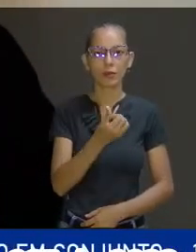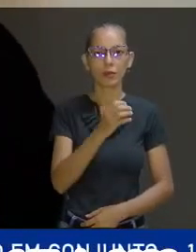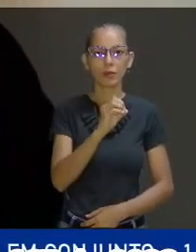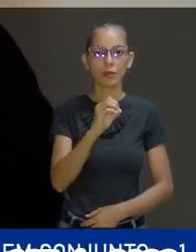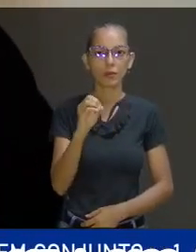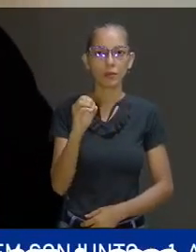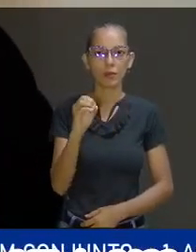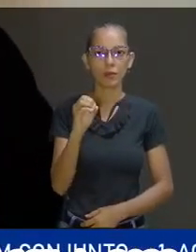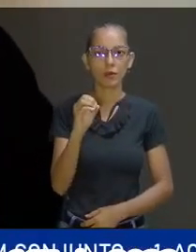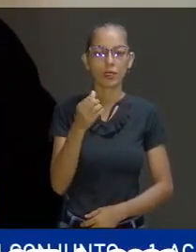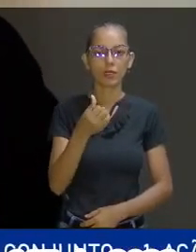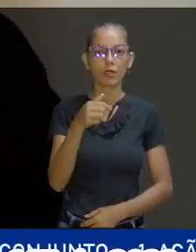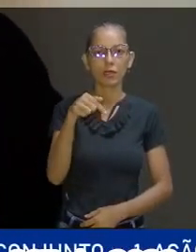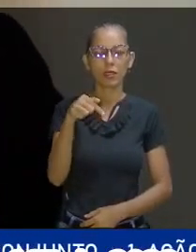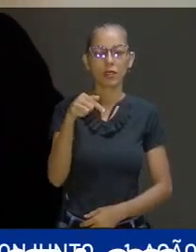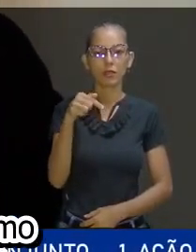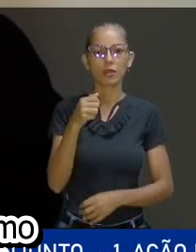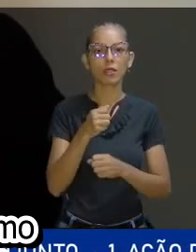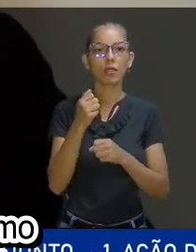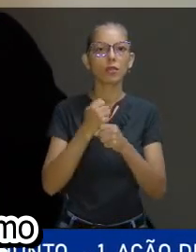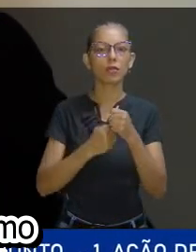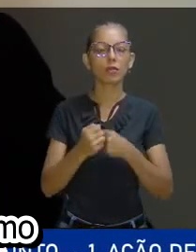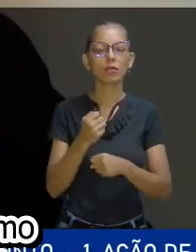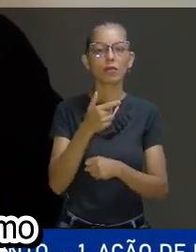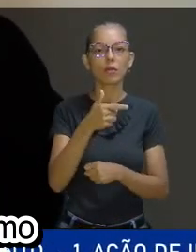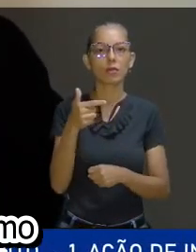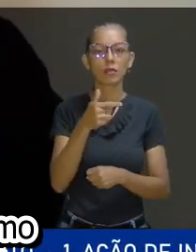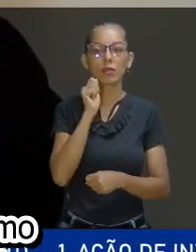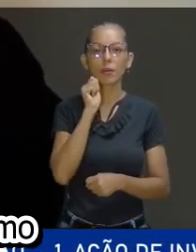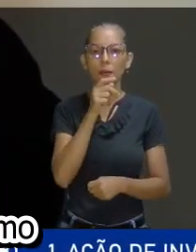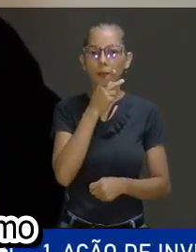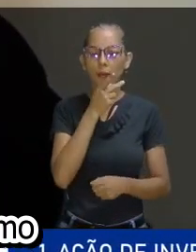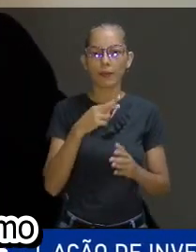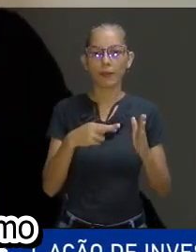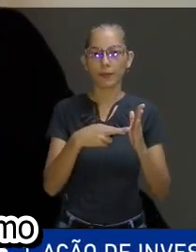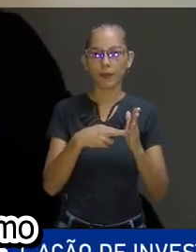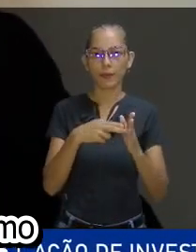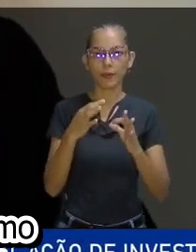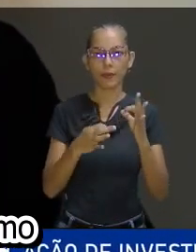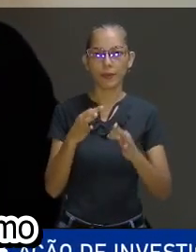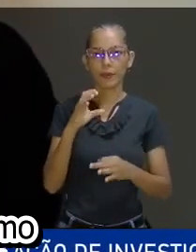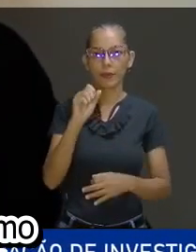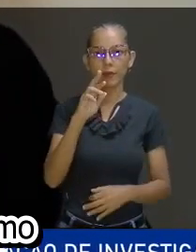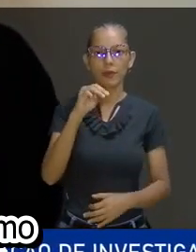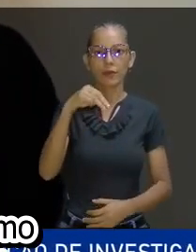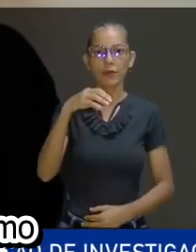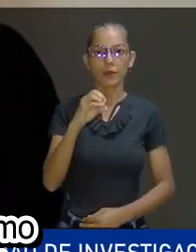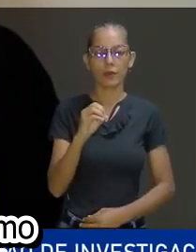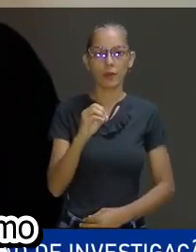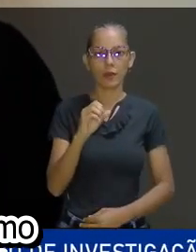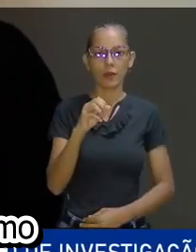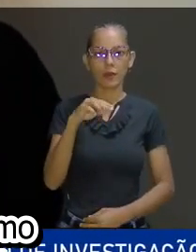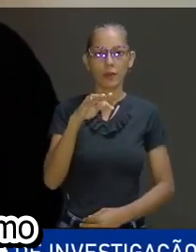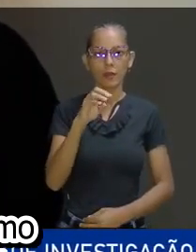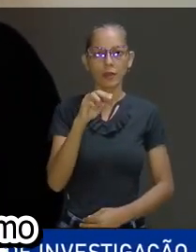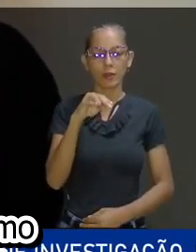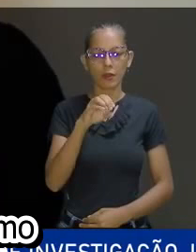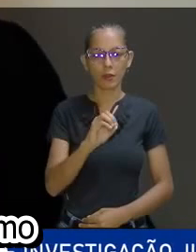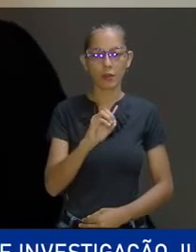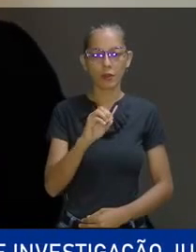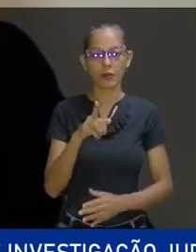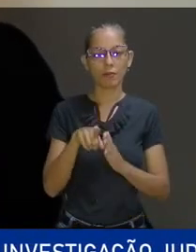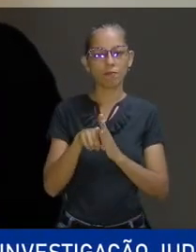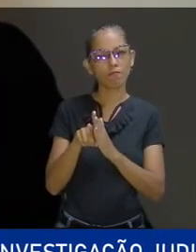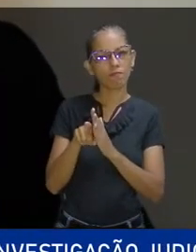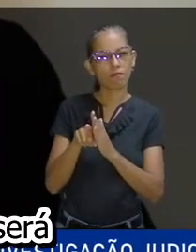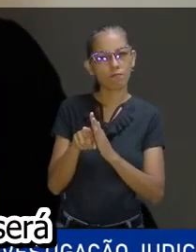601.667 de 2022, origem Macapá, relator, juiz, desembargador Carmo Antônio, investigante, o Ministério Público